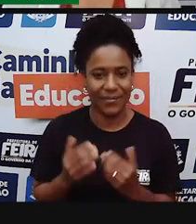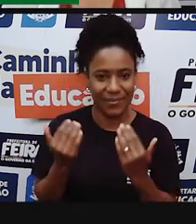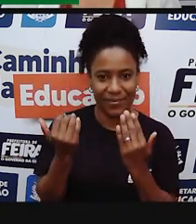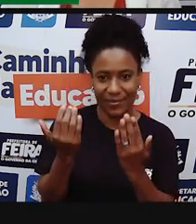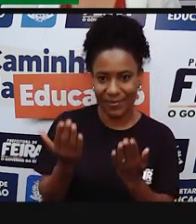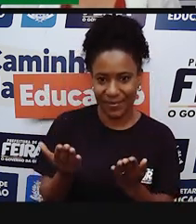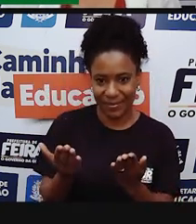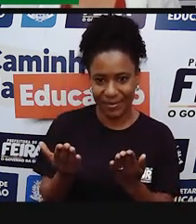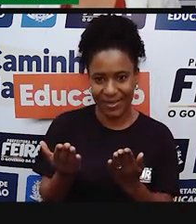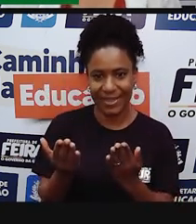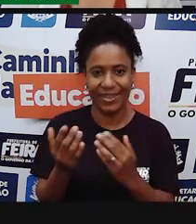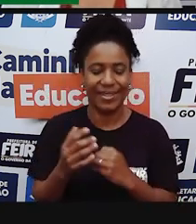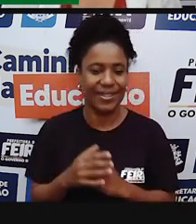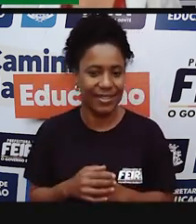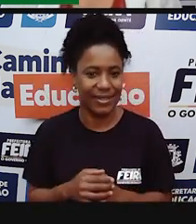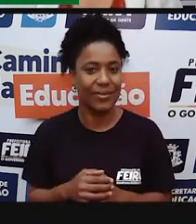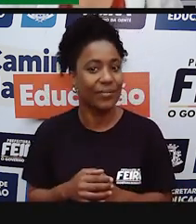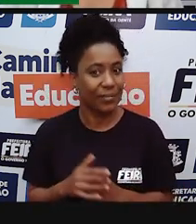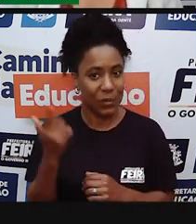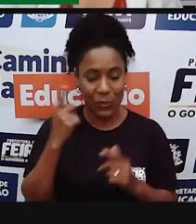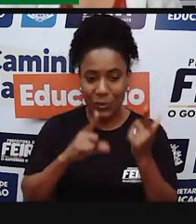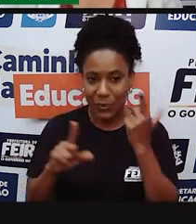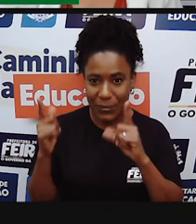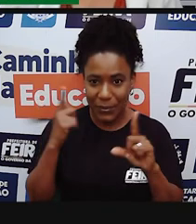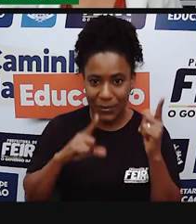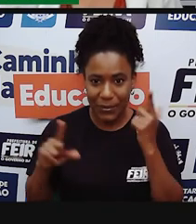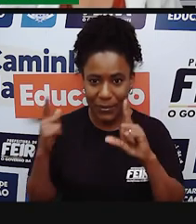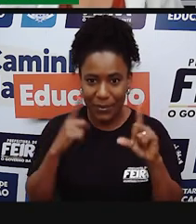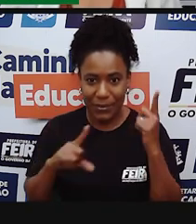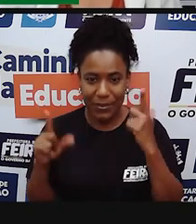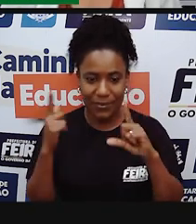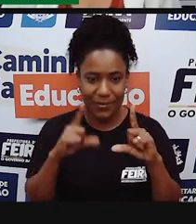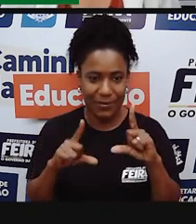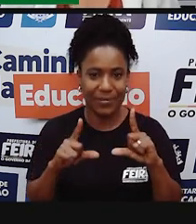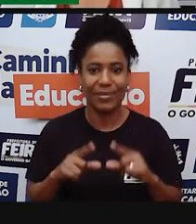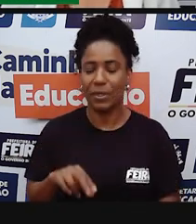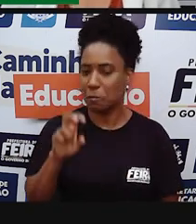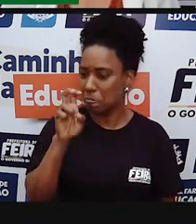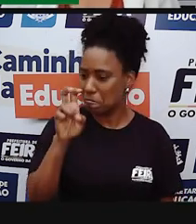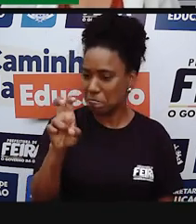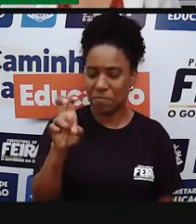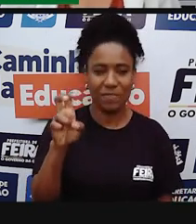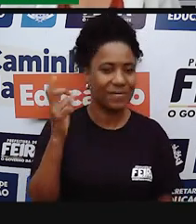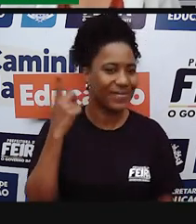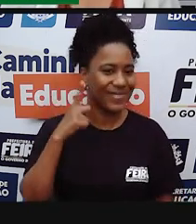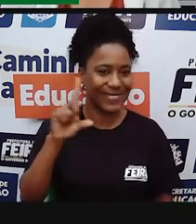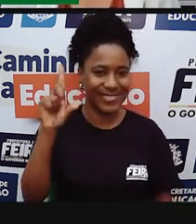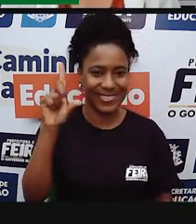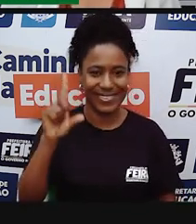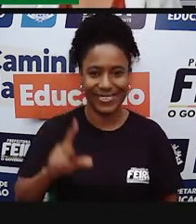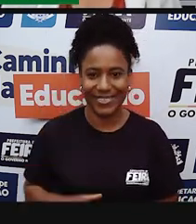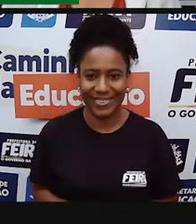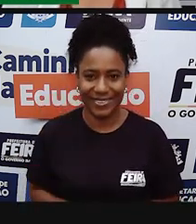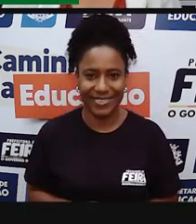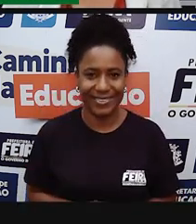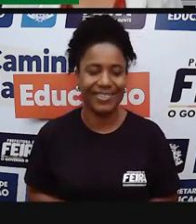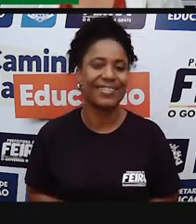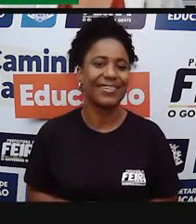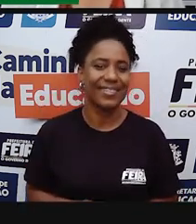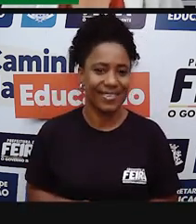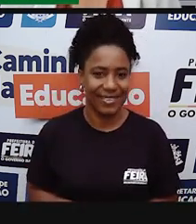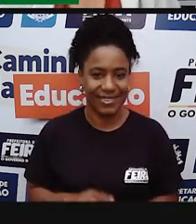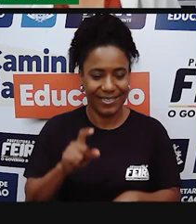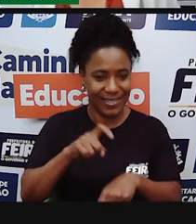apresenta o score nós conseguimos acertar as cinco questões no tempo né